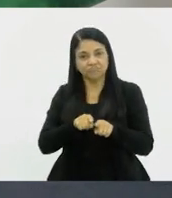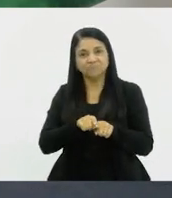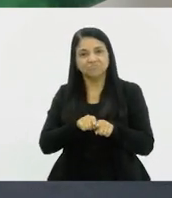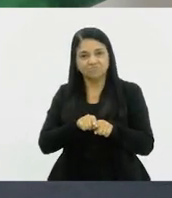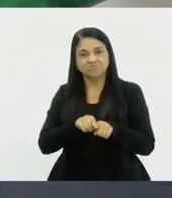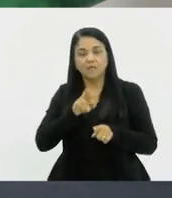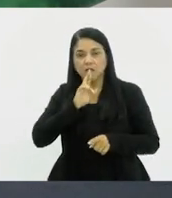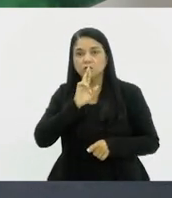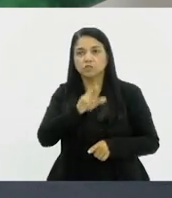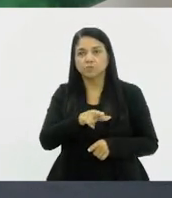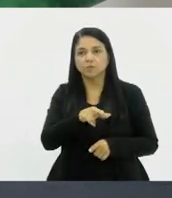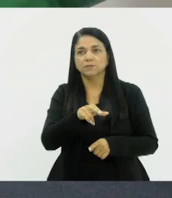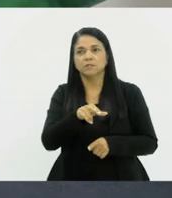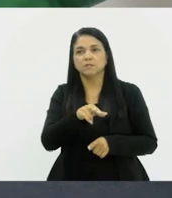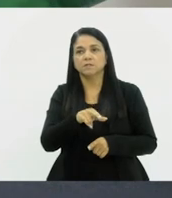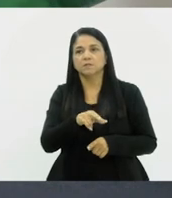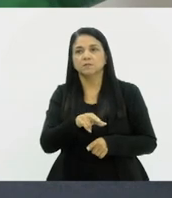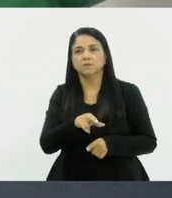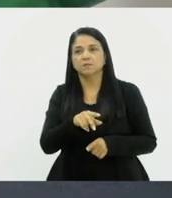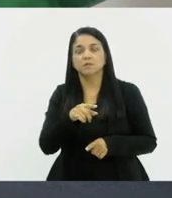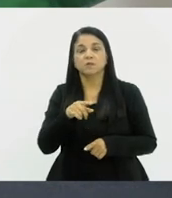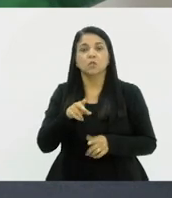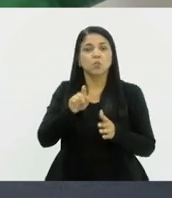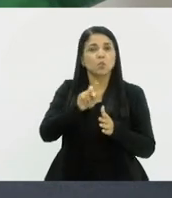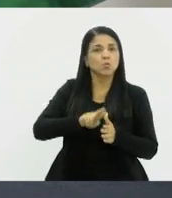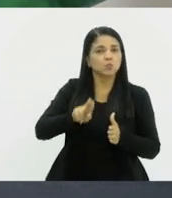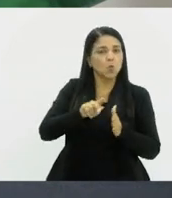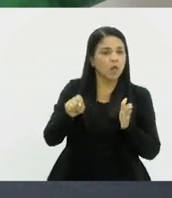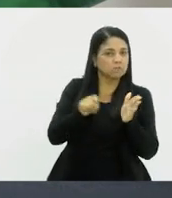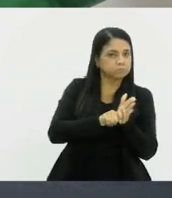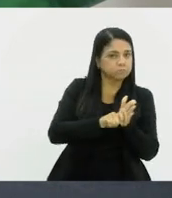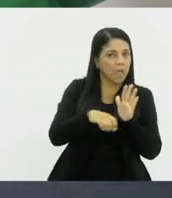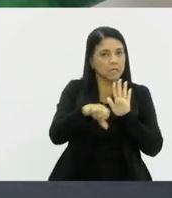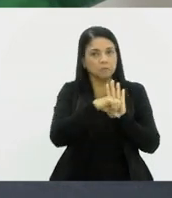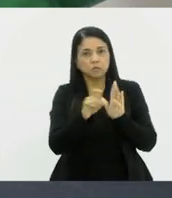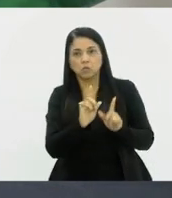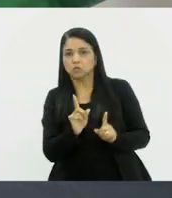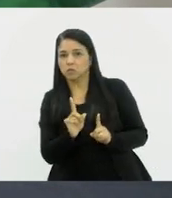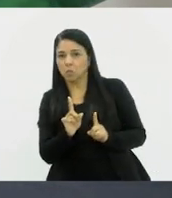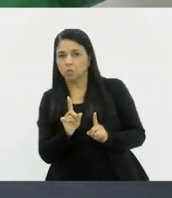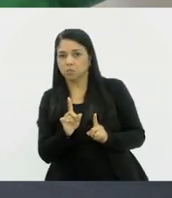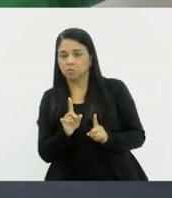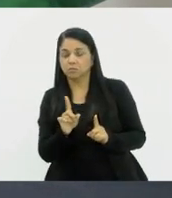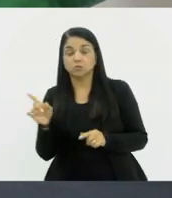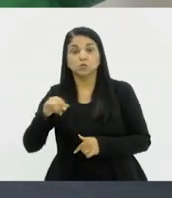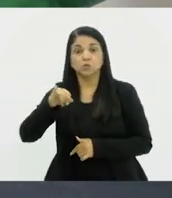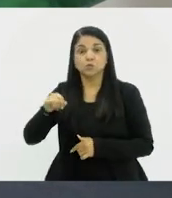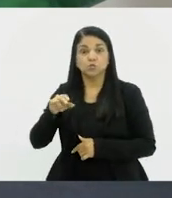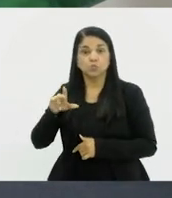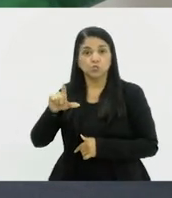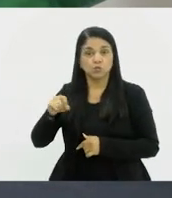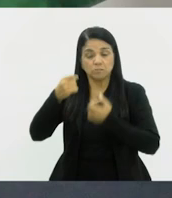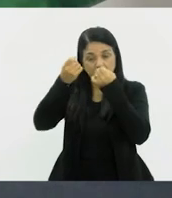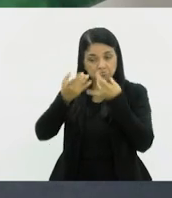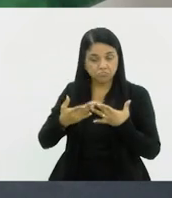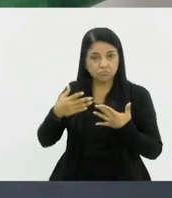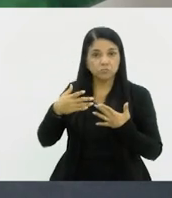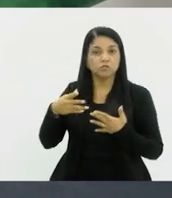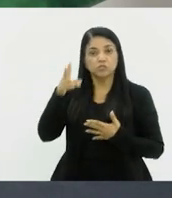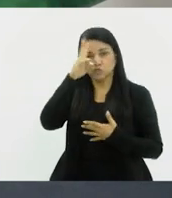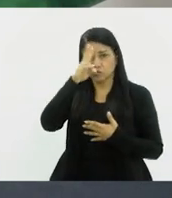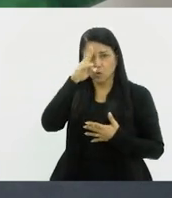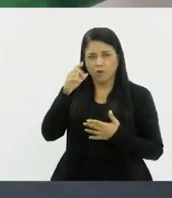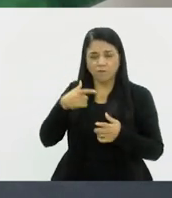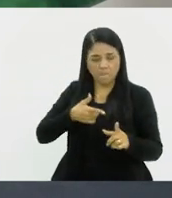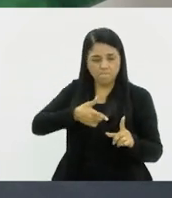responder essa essa questão se o usuário é criminoso né O Júlio contou a história dele aqui que ele foi baleado